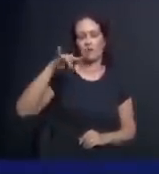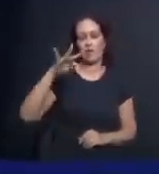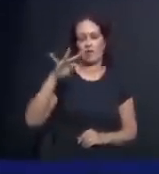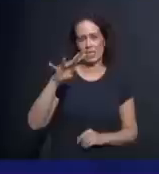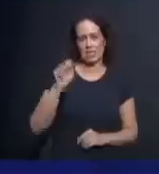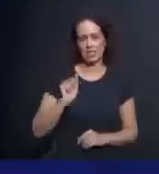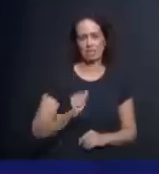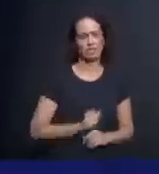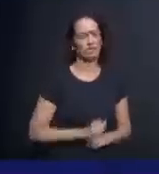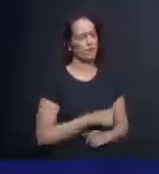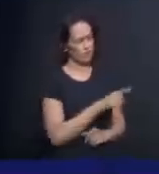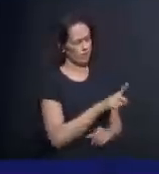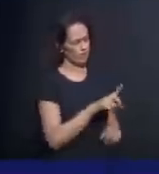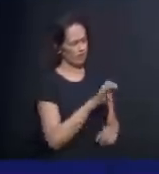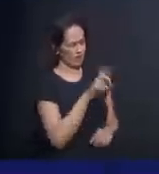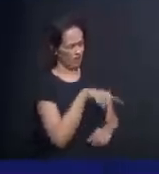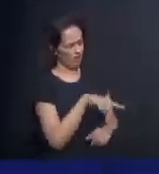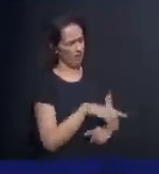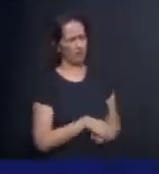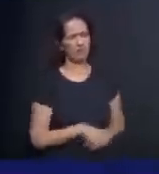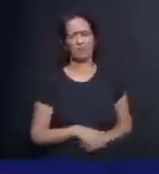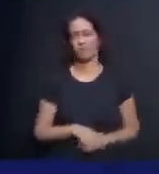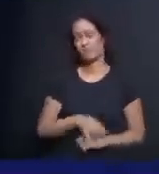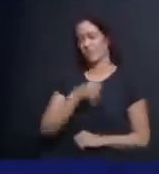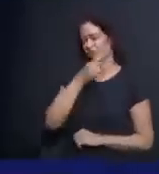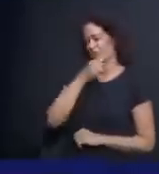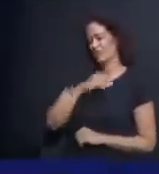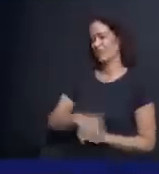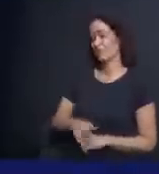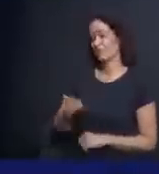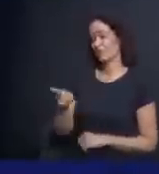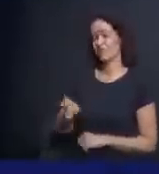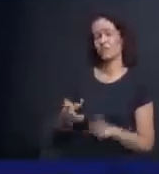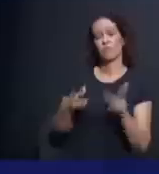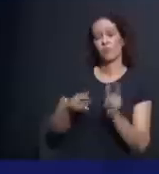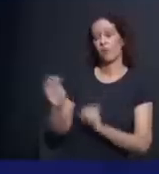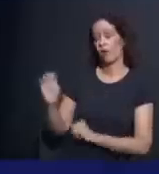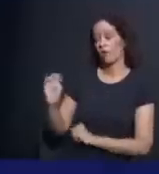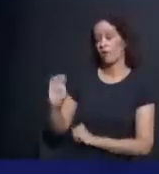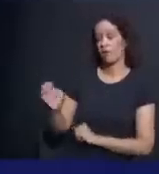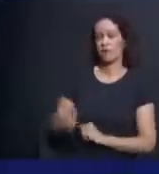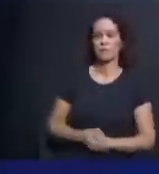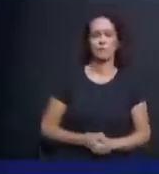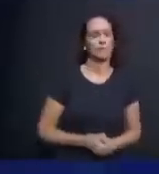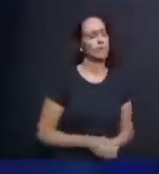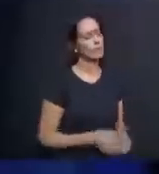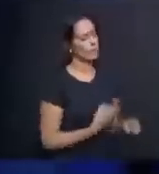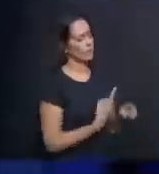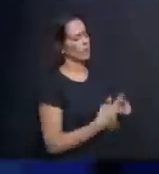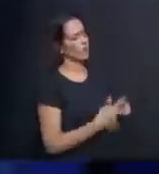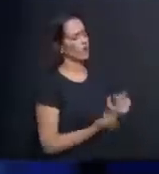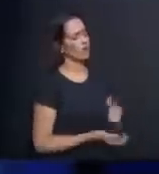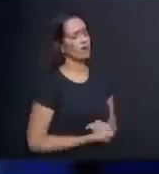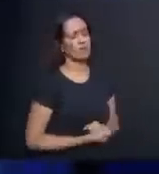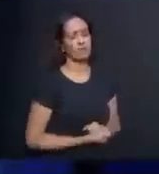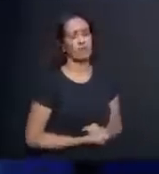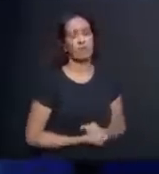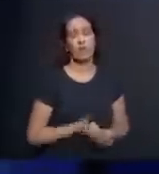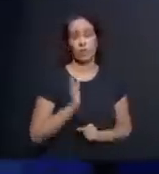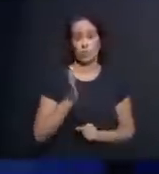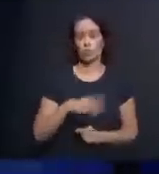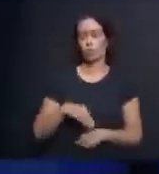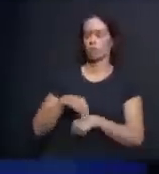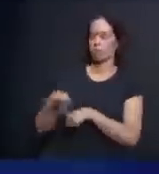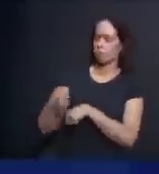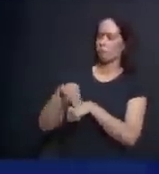falar uma coisa, você não fica triste não? Eu falei: você está igual aos gays. Ele falou: por quê? Eu falei assim: eu tenho falado para os meus